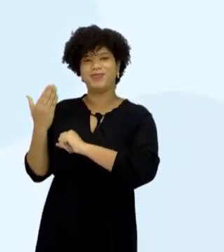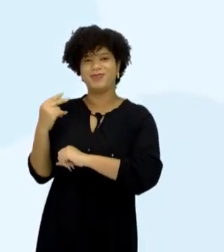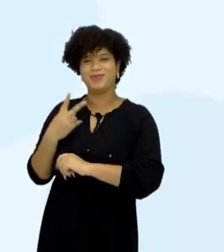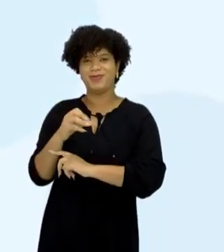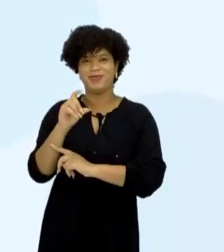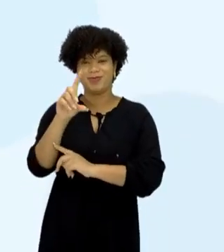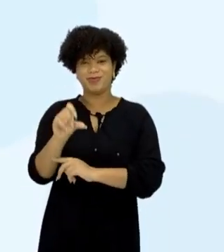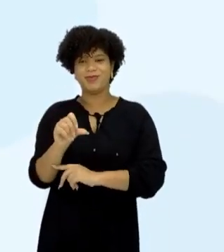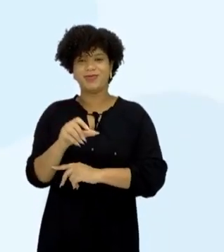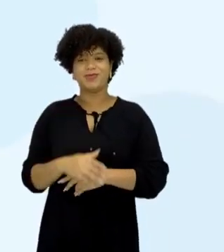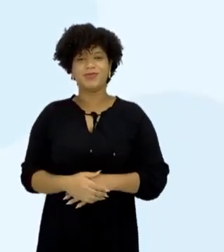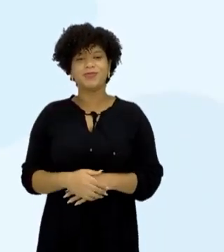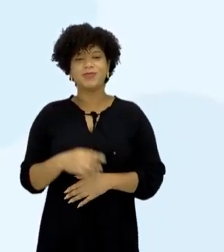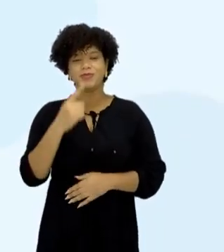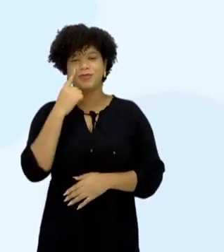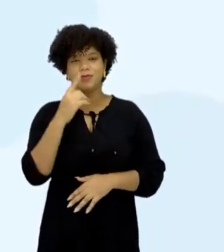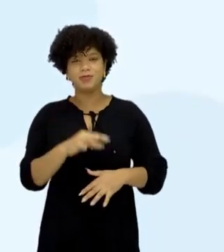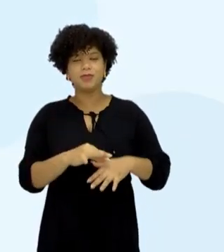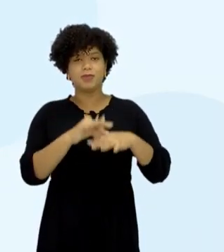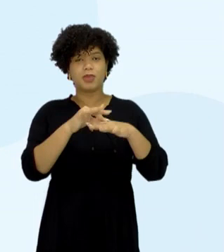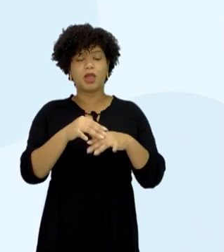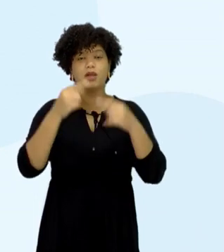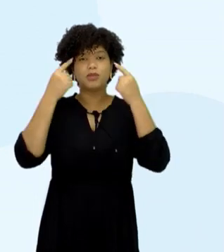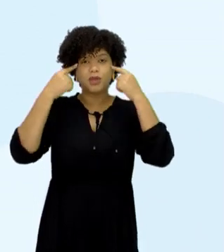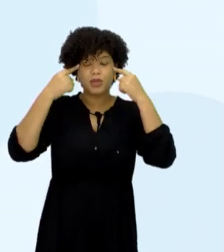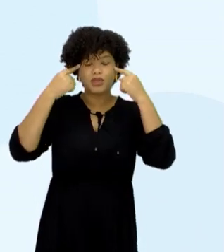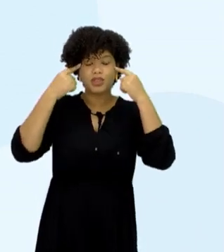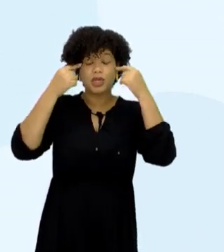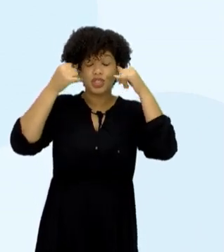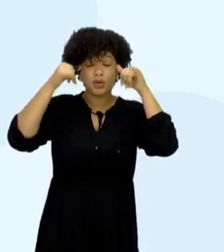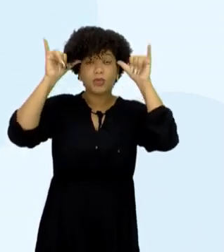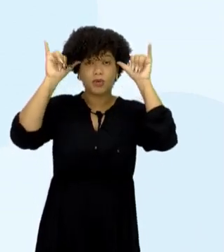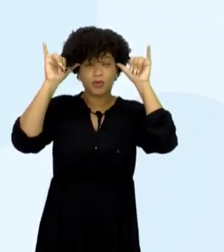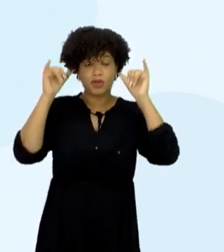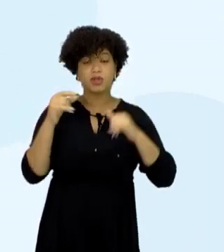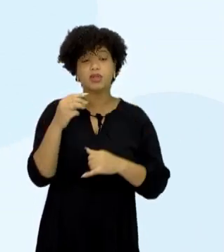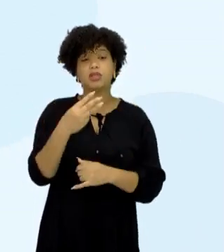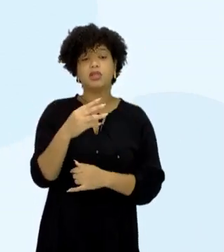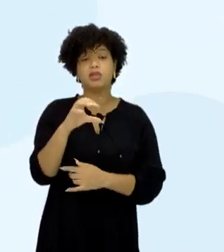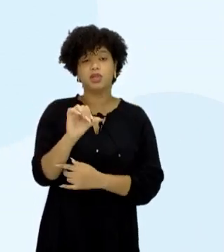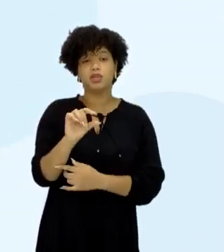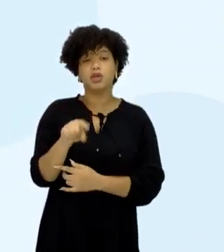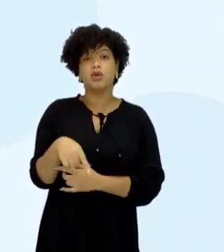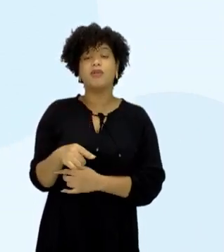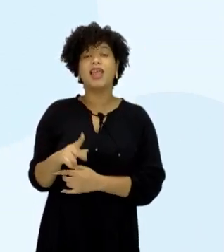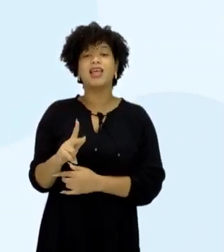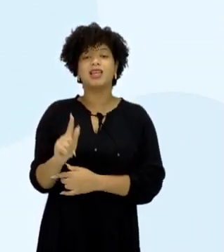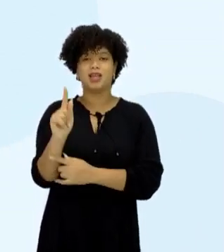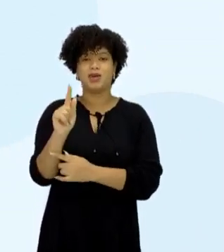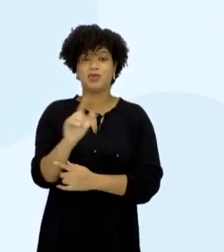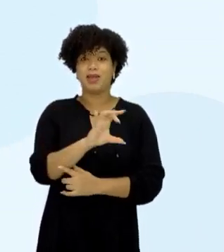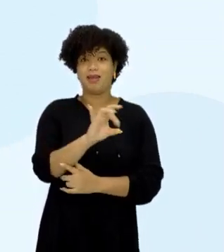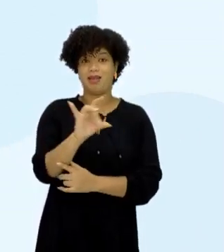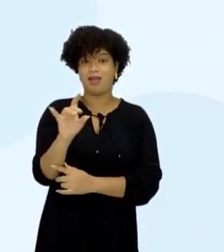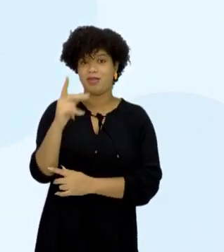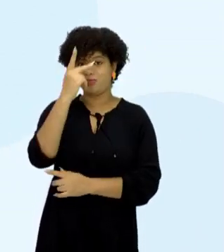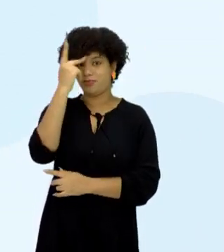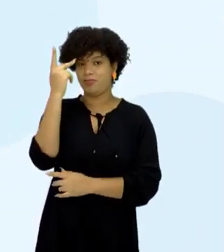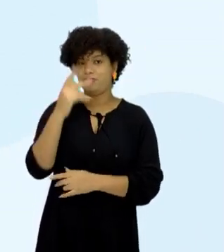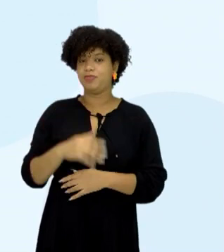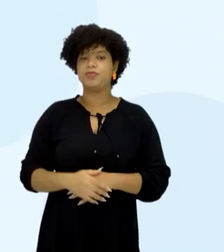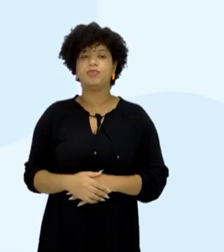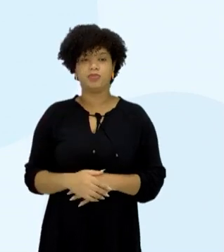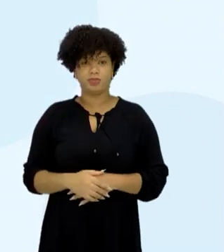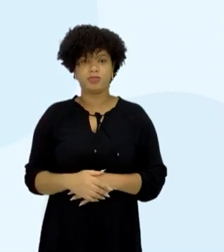lá, ó. A carne bovina, 39 quilos por pessoa, né? Enquanto que nós temos aí, né, quer